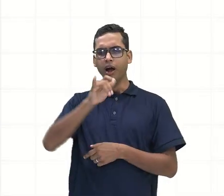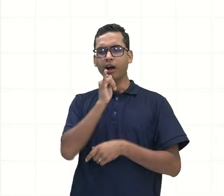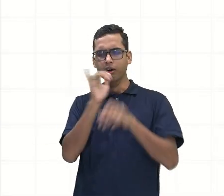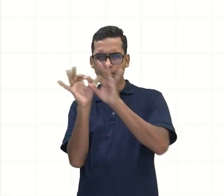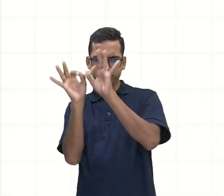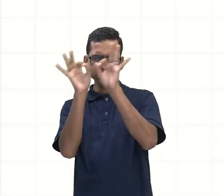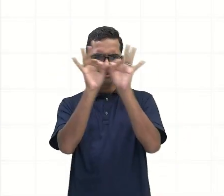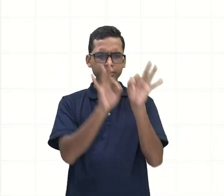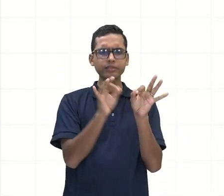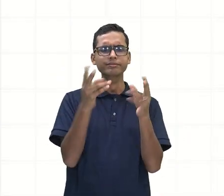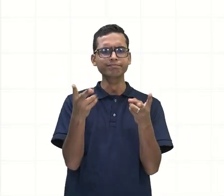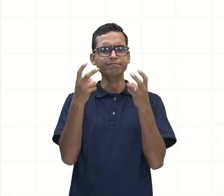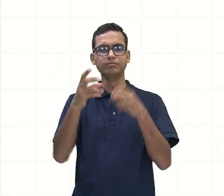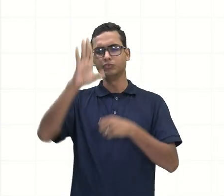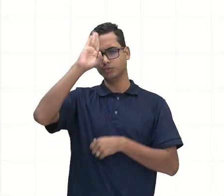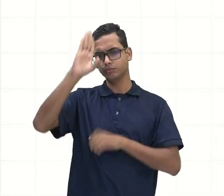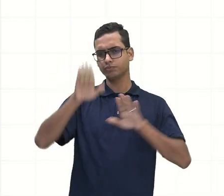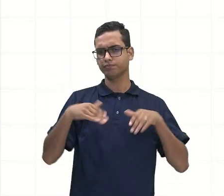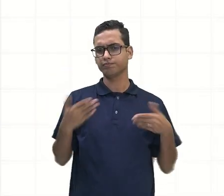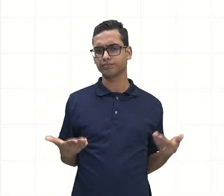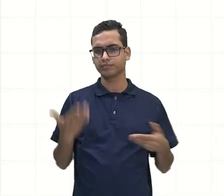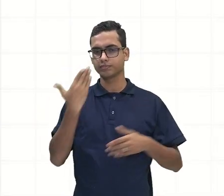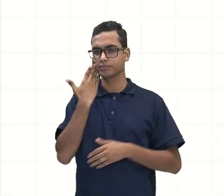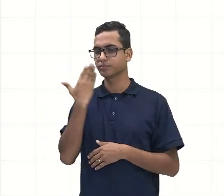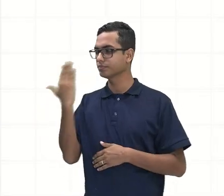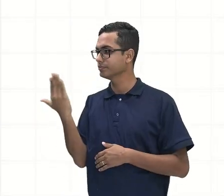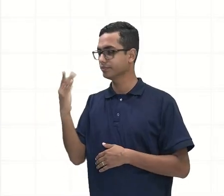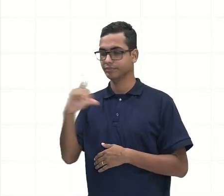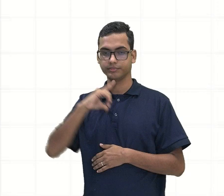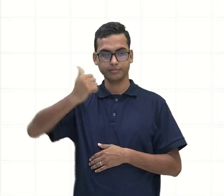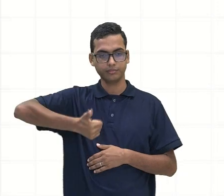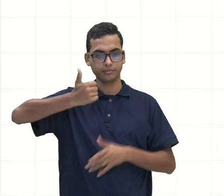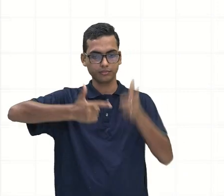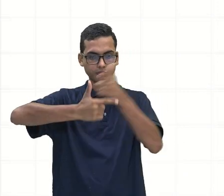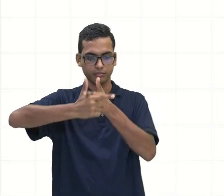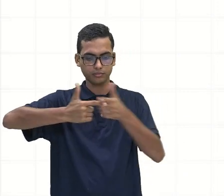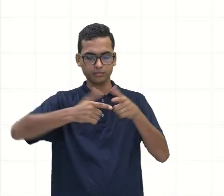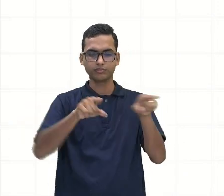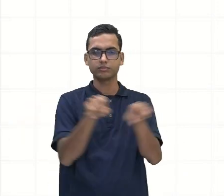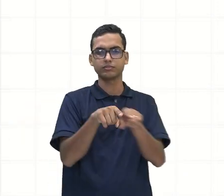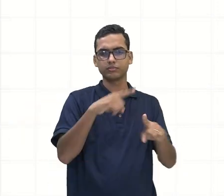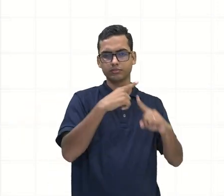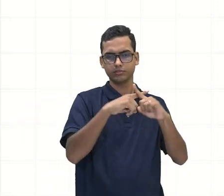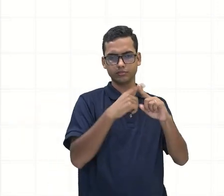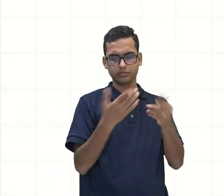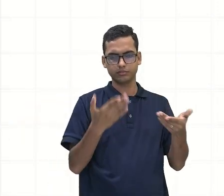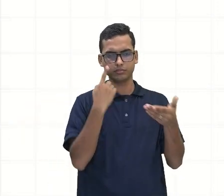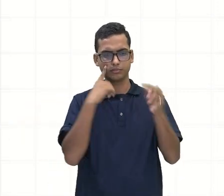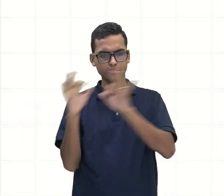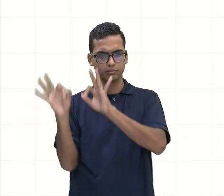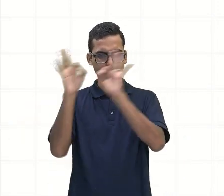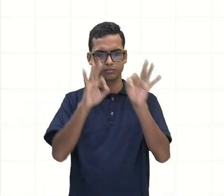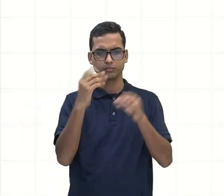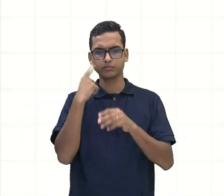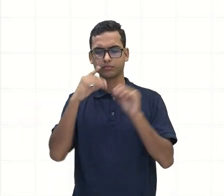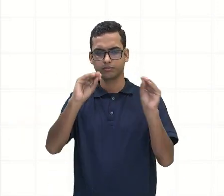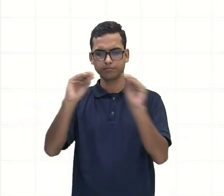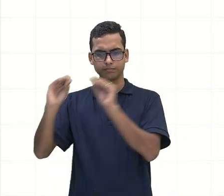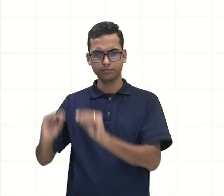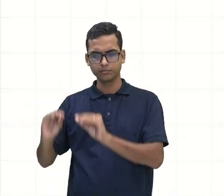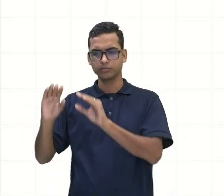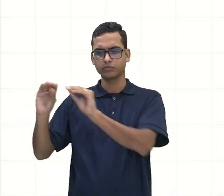que observar as prioridades. Eu tenho essa divisão e essa multiplicação. Então, o que eu não vou usar, eu vou